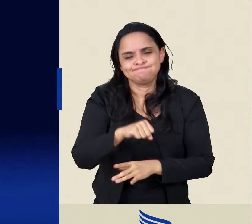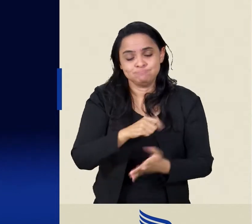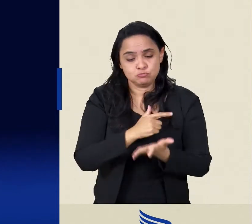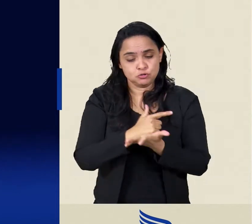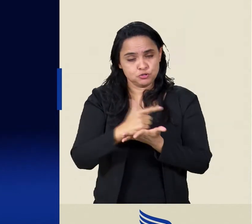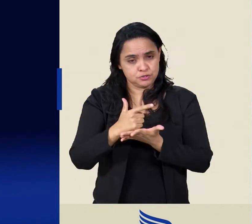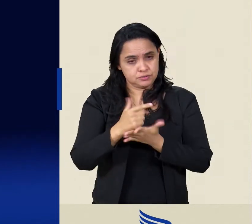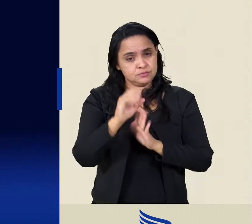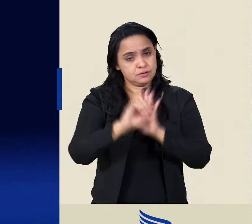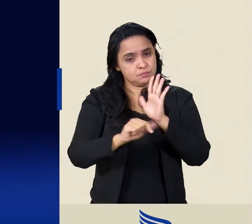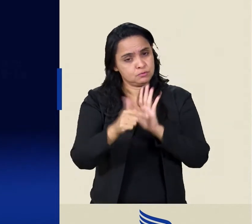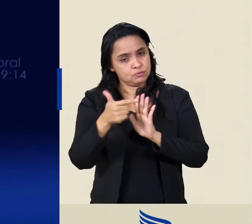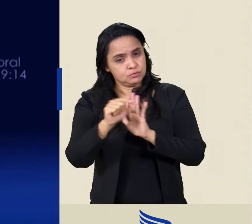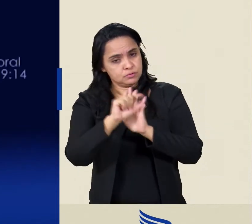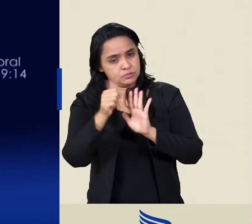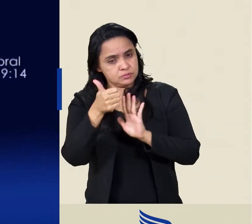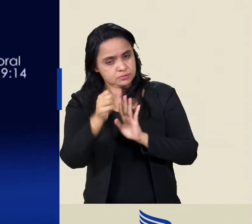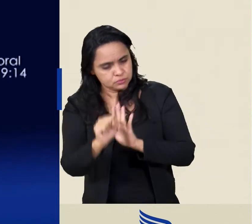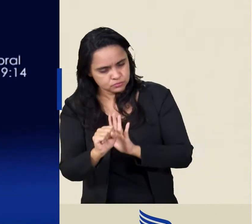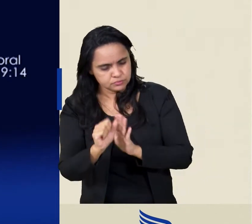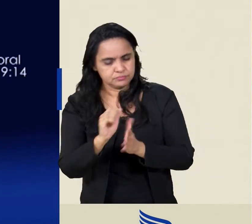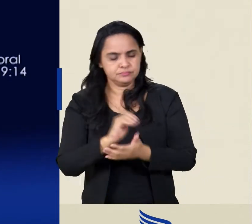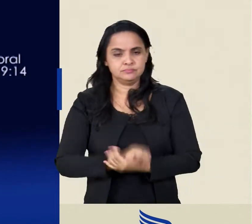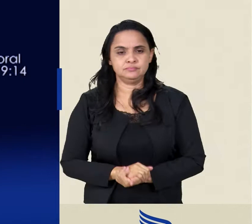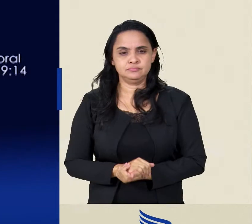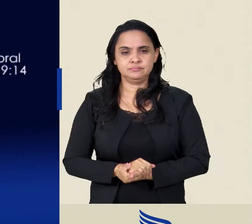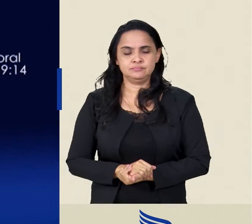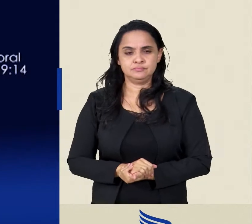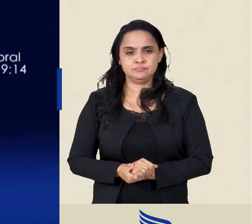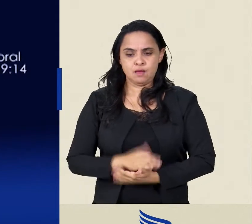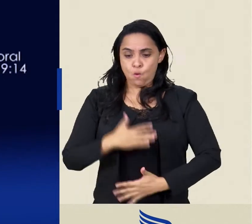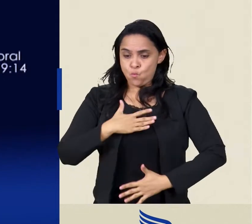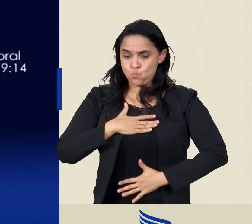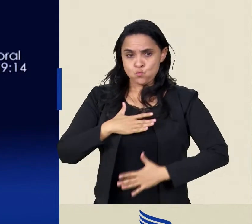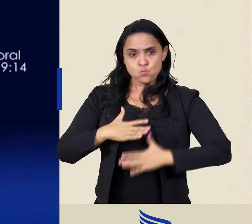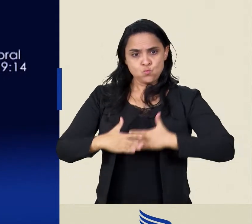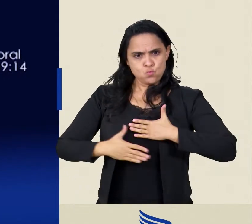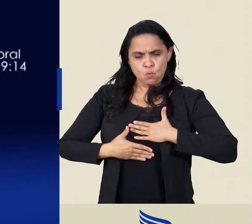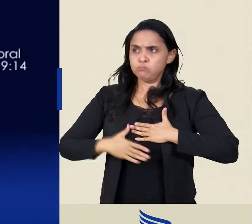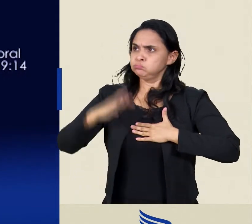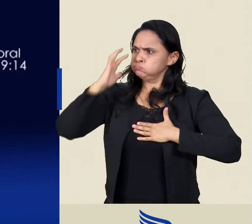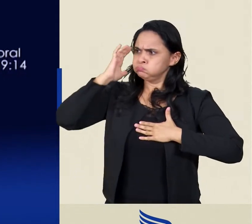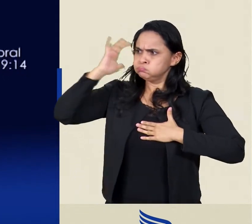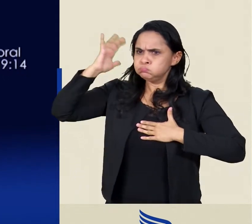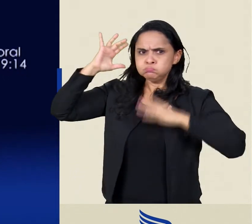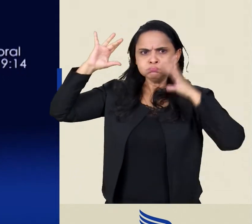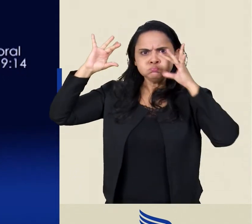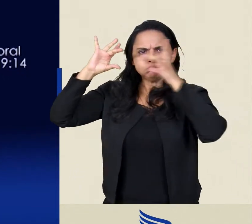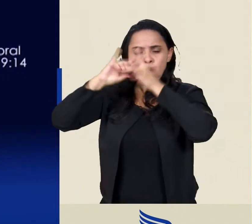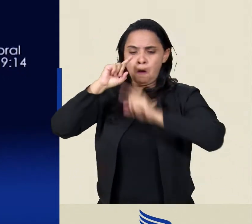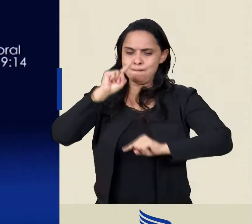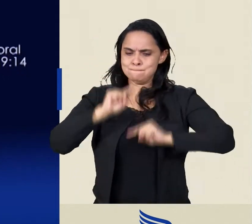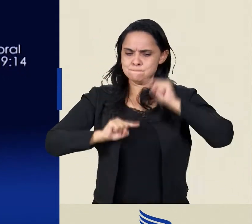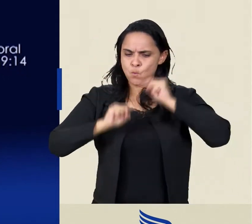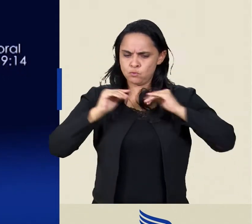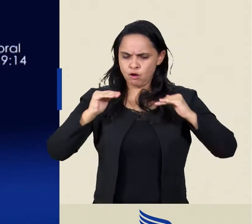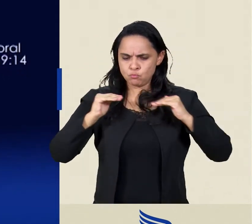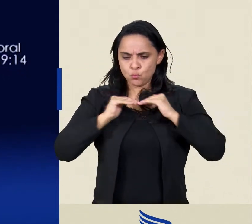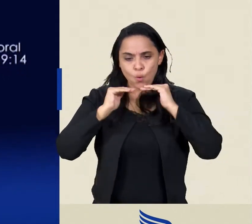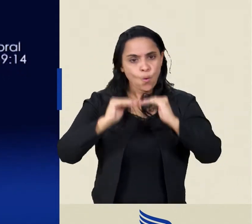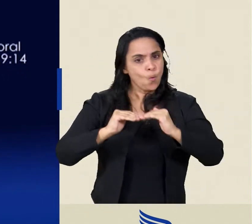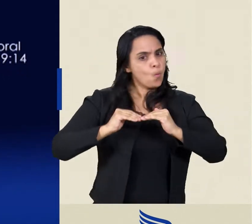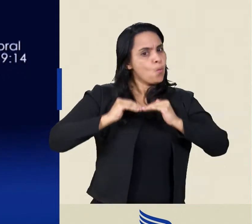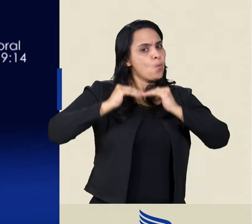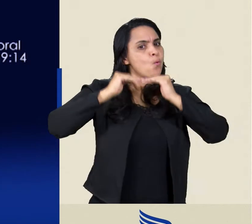18. Eleva a natureza física, intelectual e moral dos seres humanos,